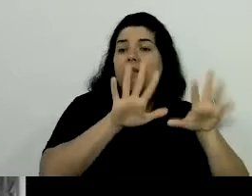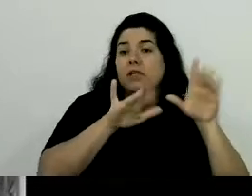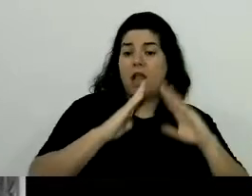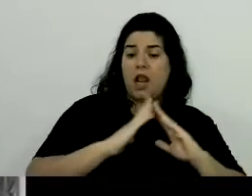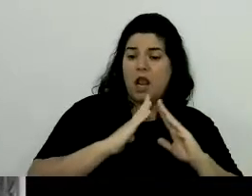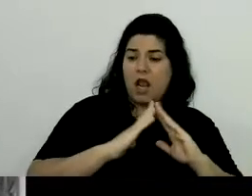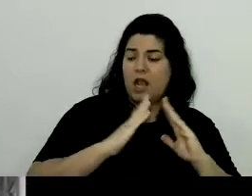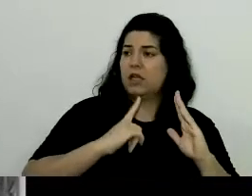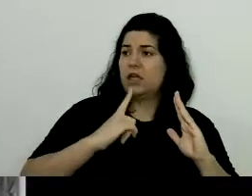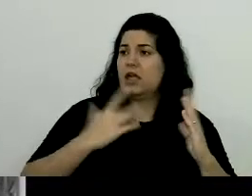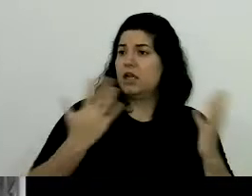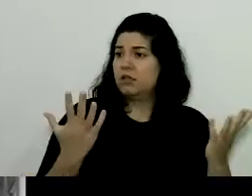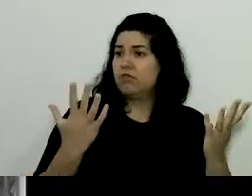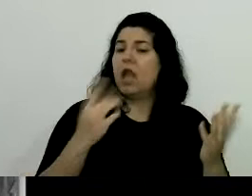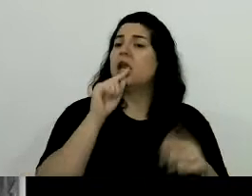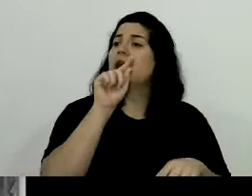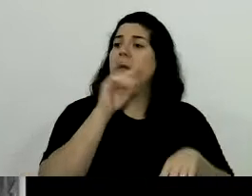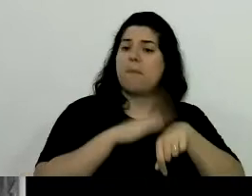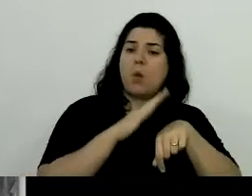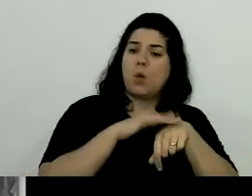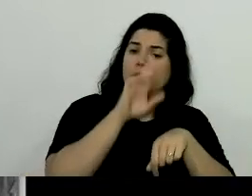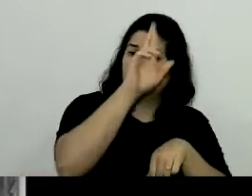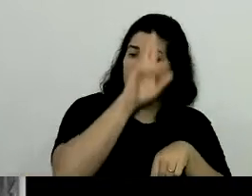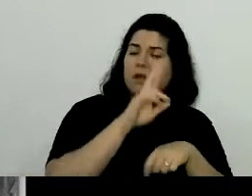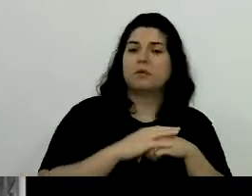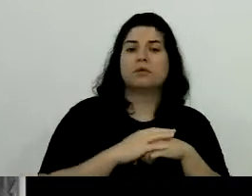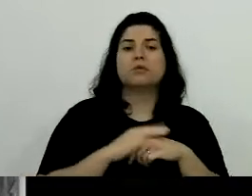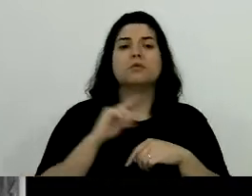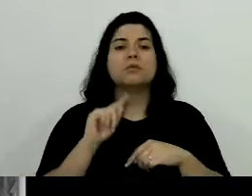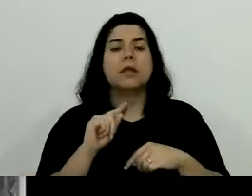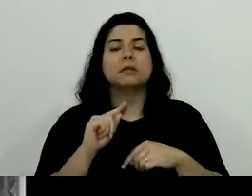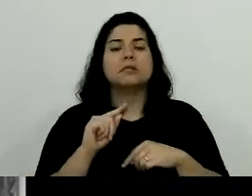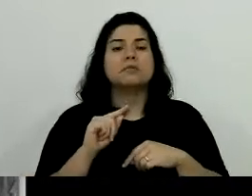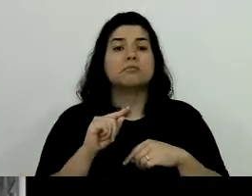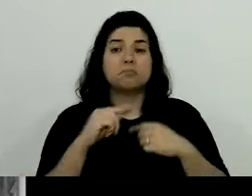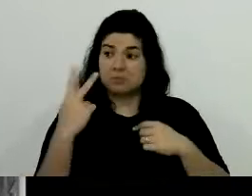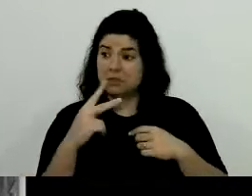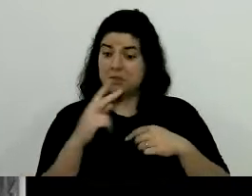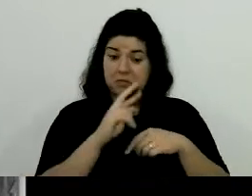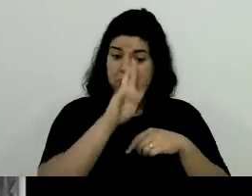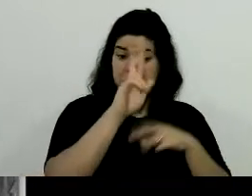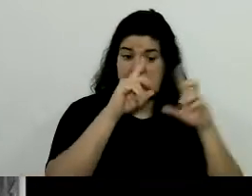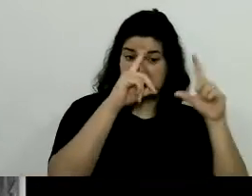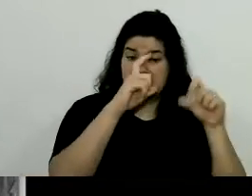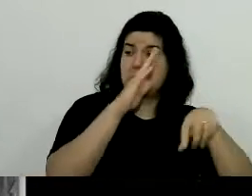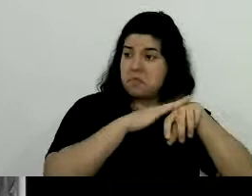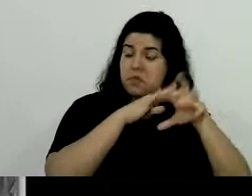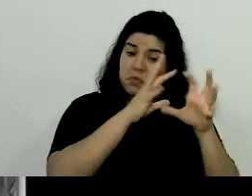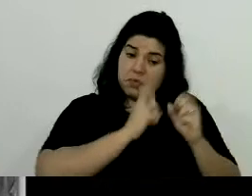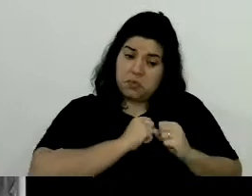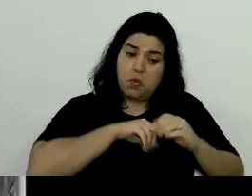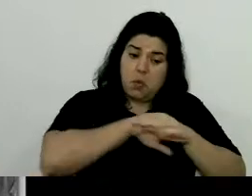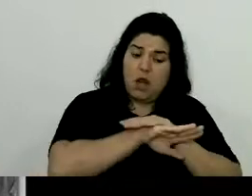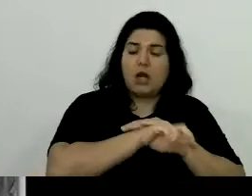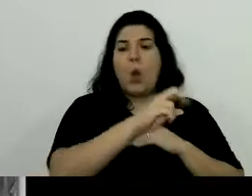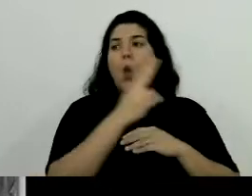domesticamente, não é? Quem são os responsáveis? Tem outros agentes responsáveis por esse arquivo, pela produção, pela guarda? Ou apenas